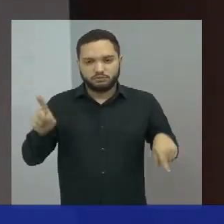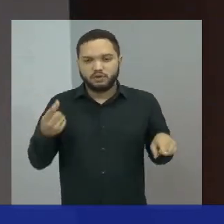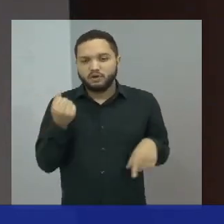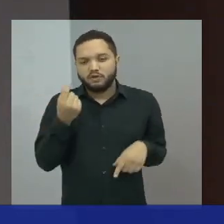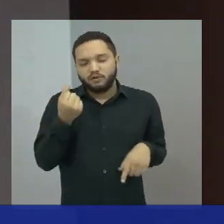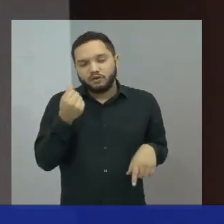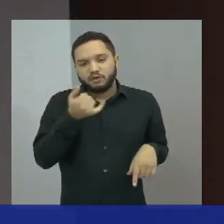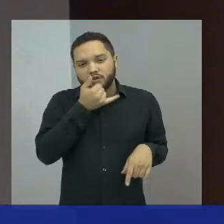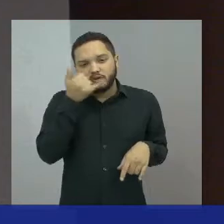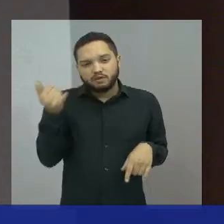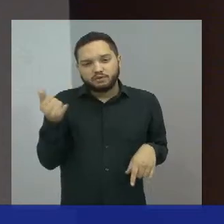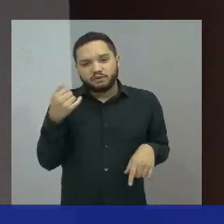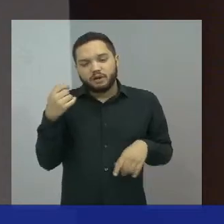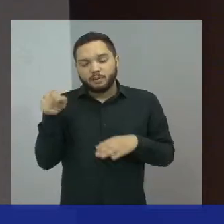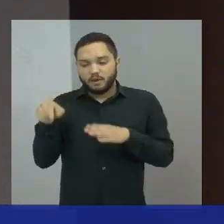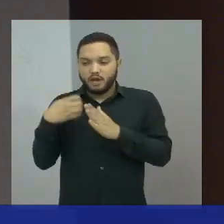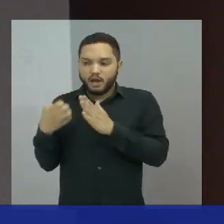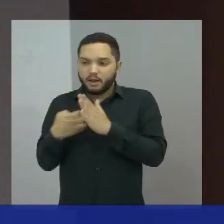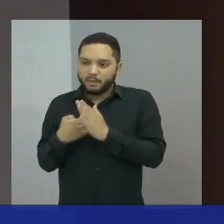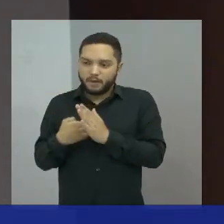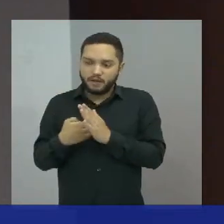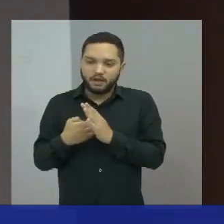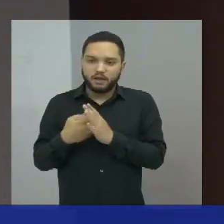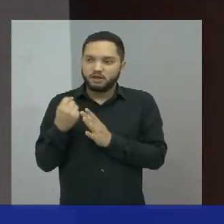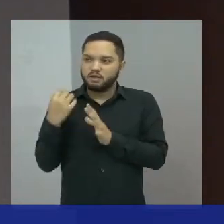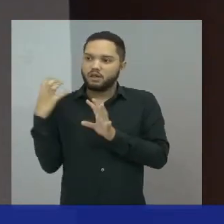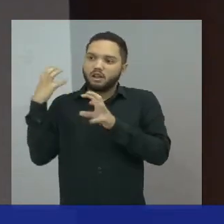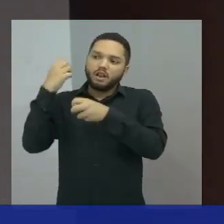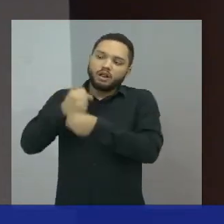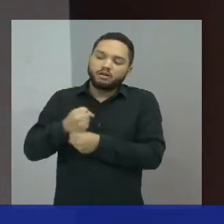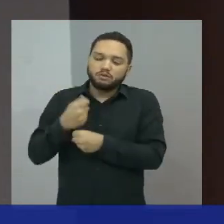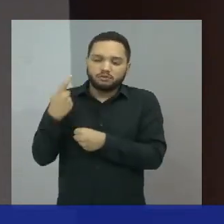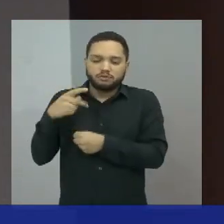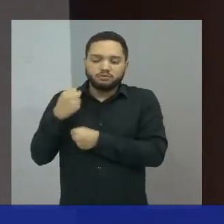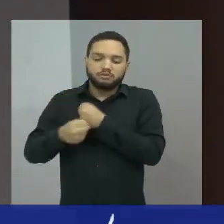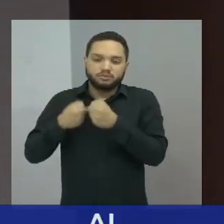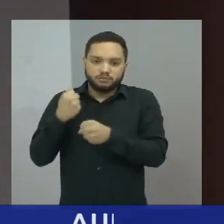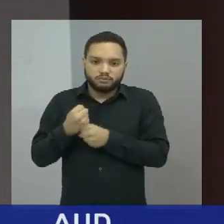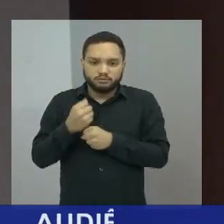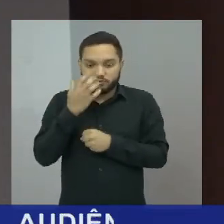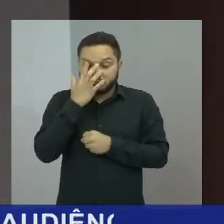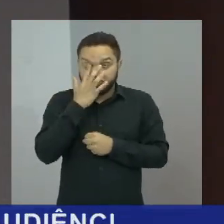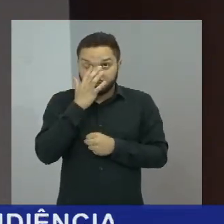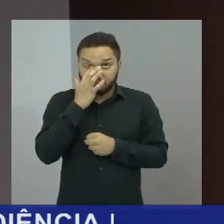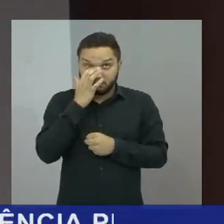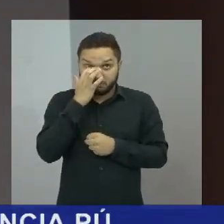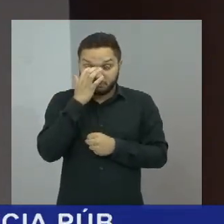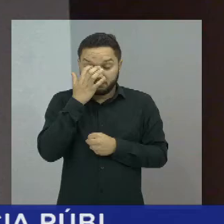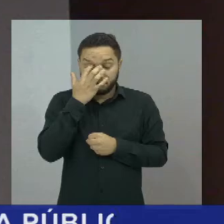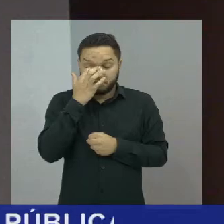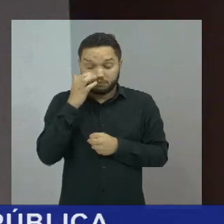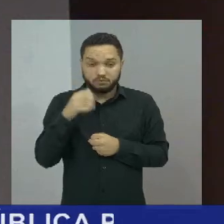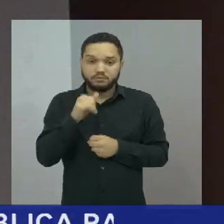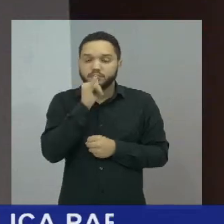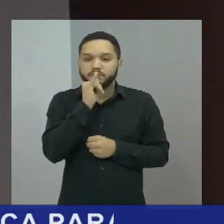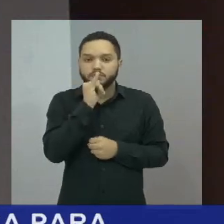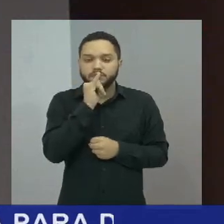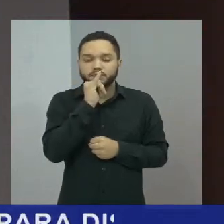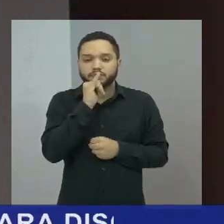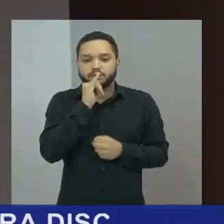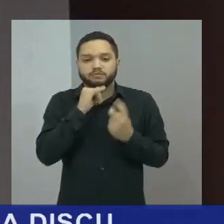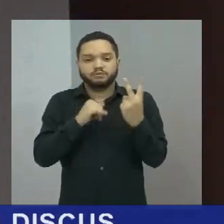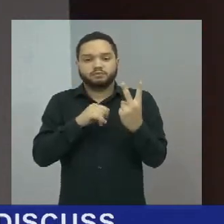ser em função da capacidade econômica do infrator, e apenas essa. Então, colocando uma situação,